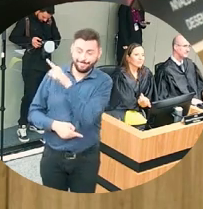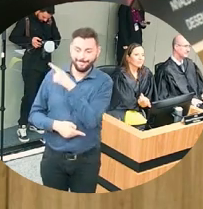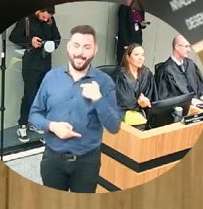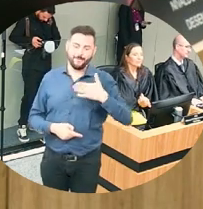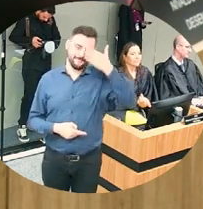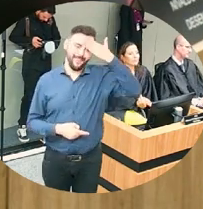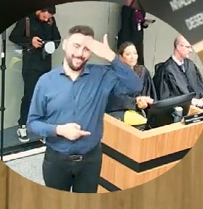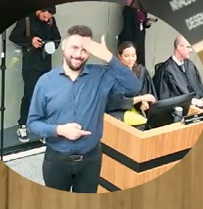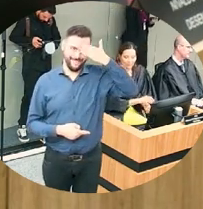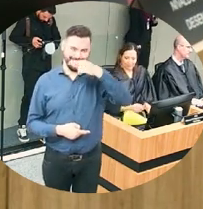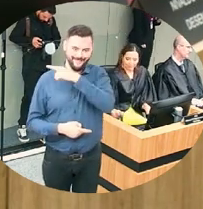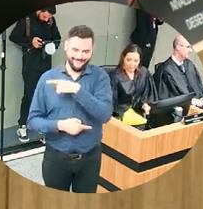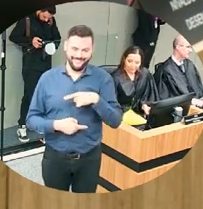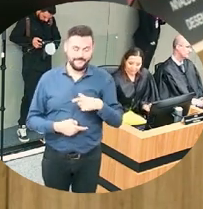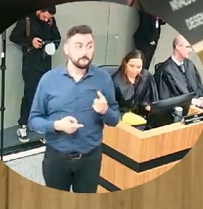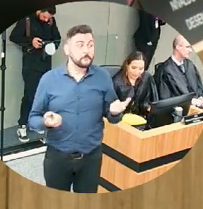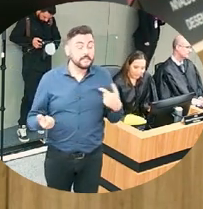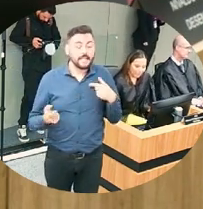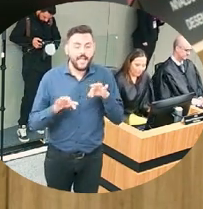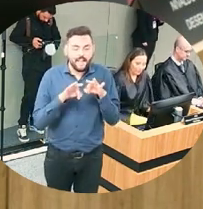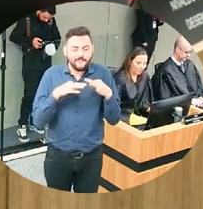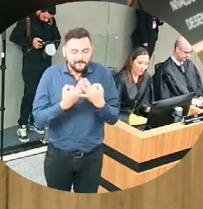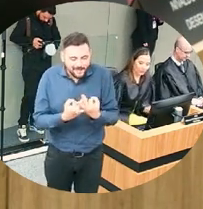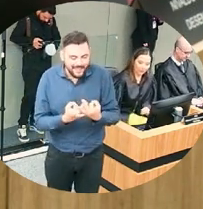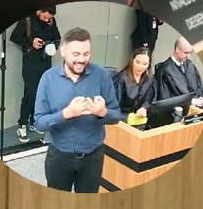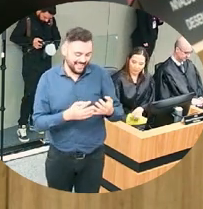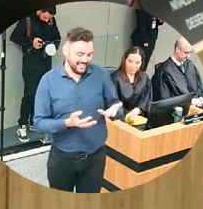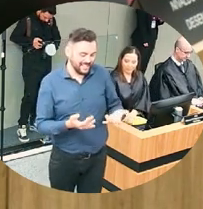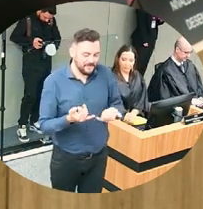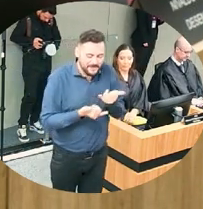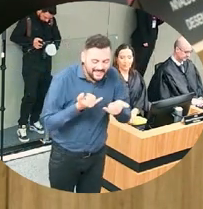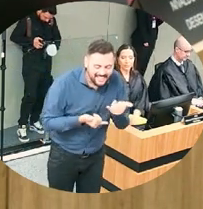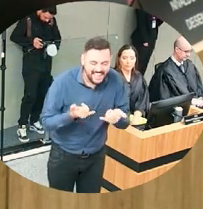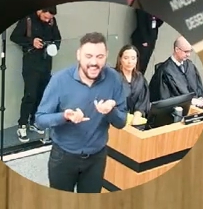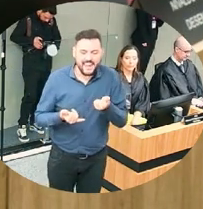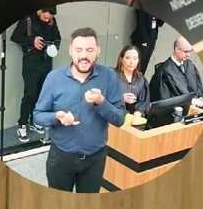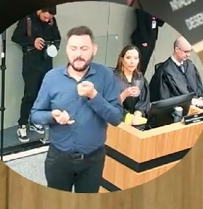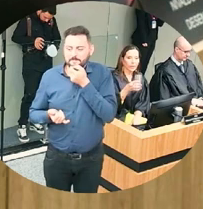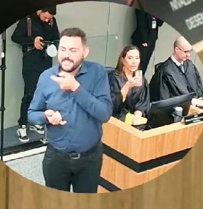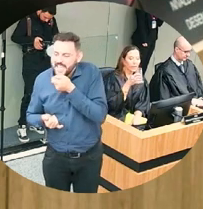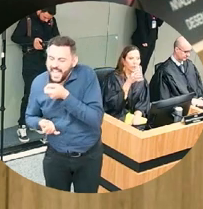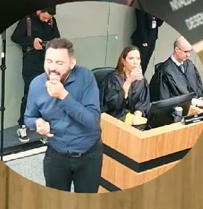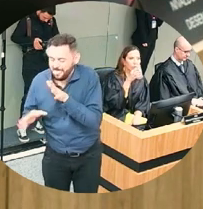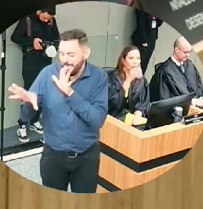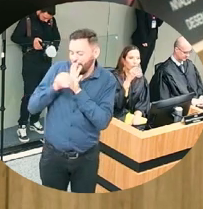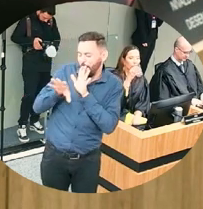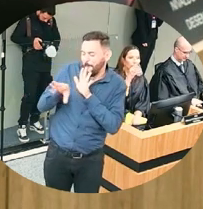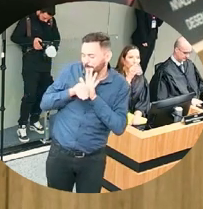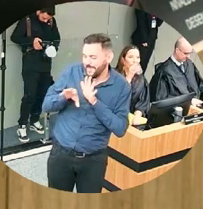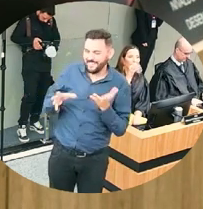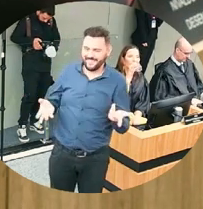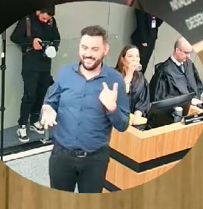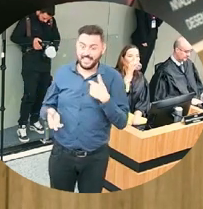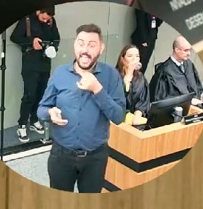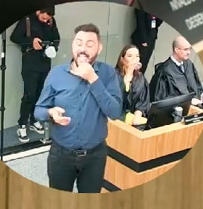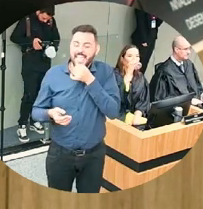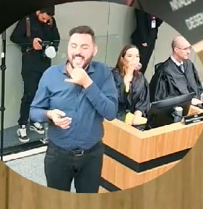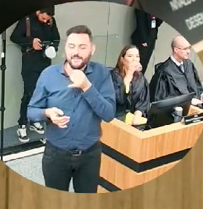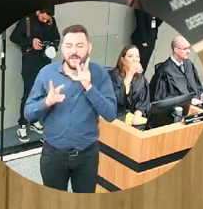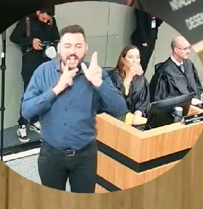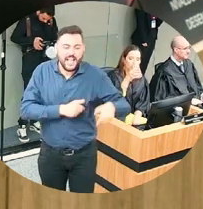é próprio de uma Juventude saudável adoravel imitações principalmente personagens do Chico